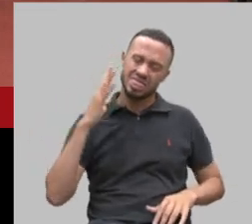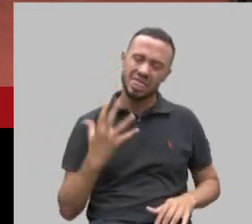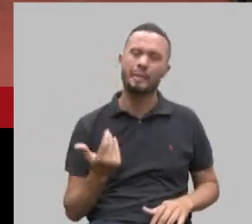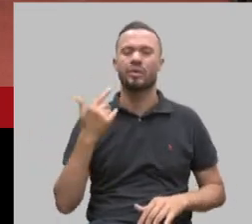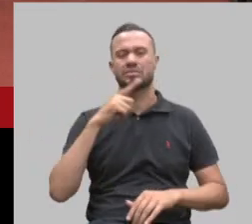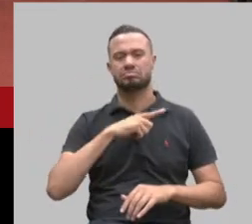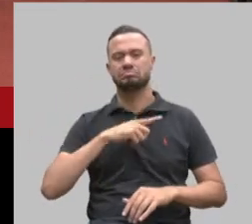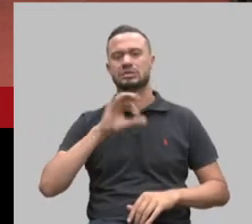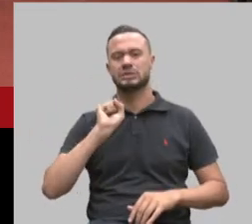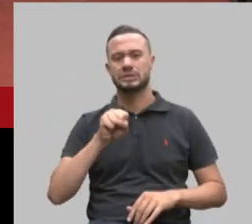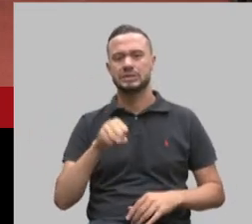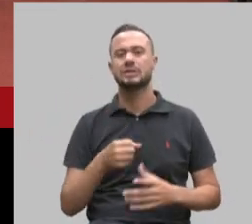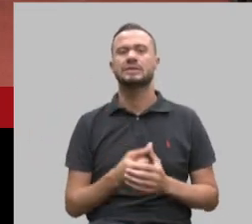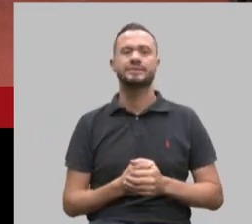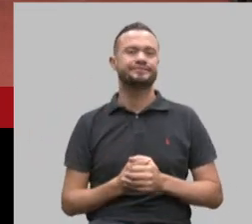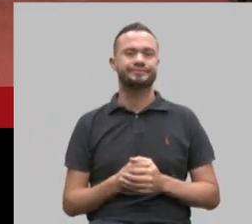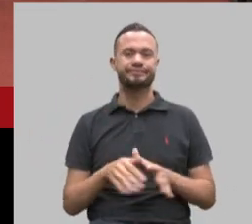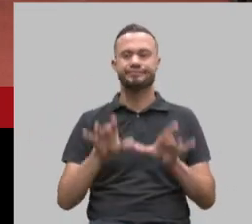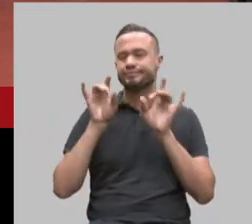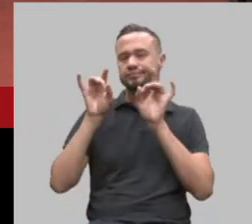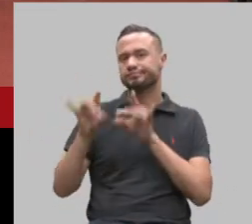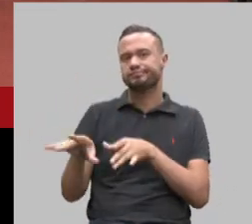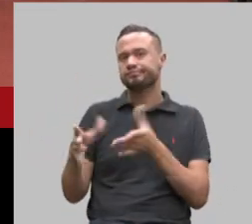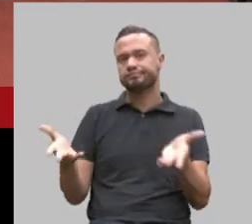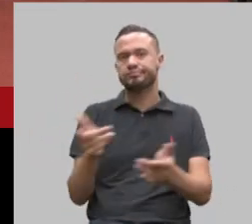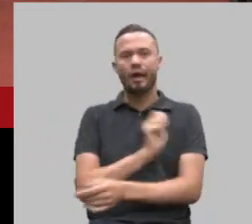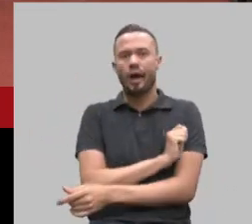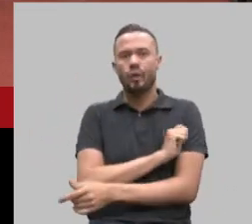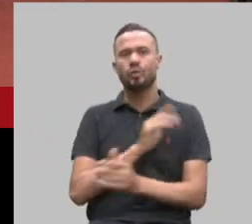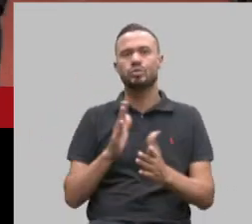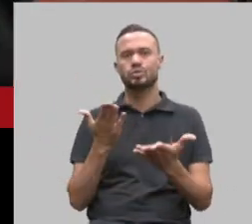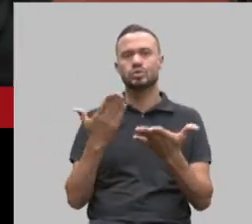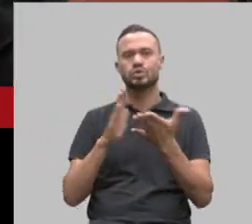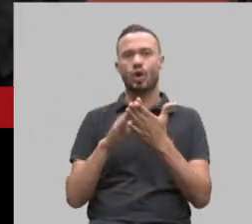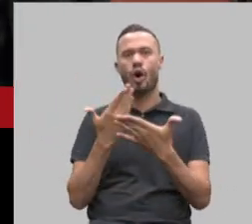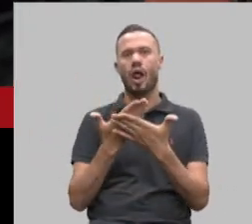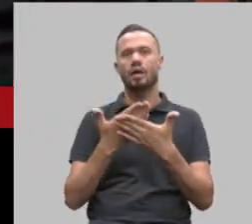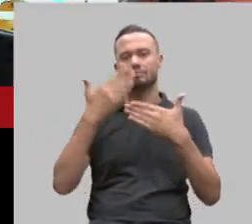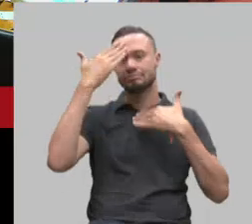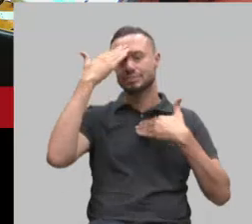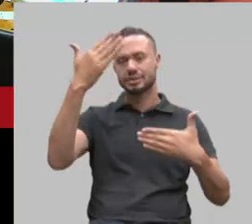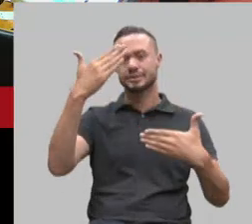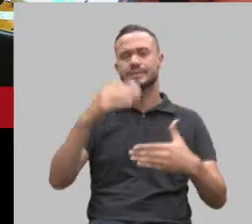acontece seria abandonar esses estudantes que estão na escola agora obrigado